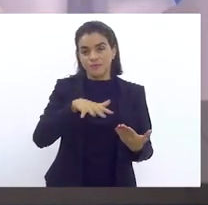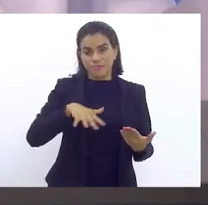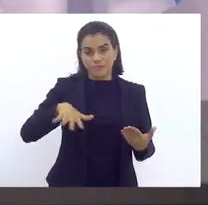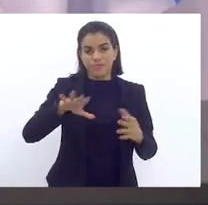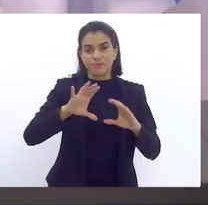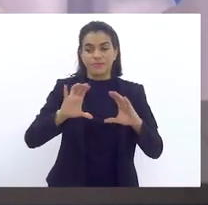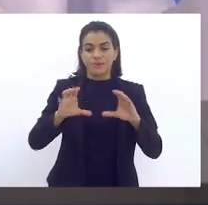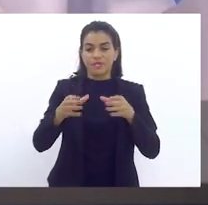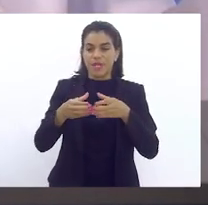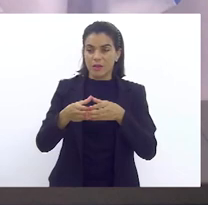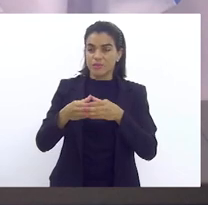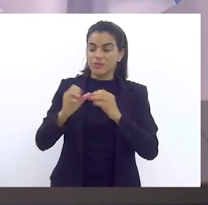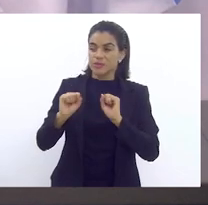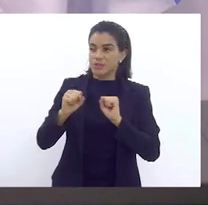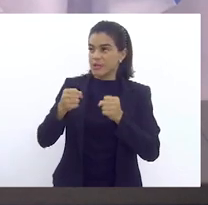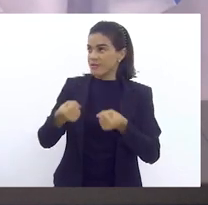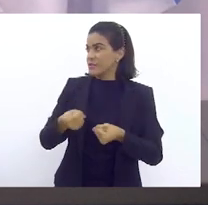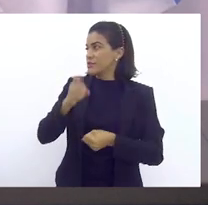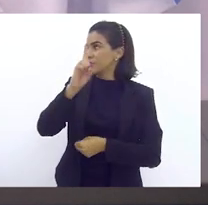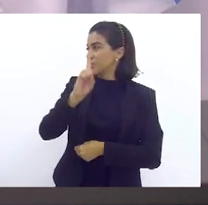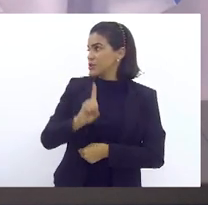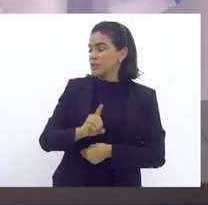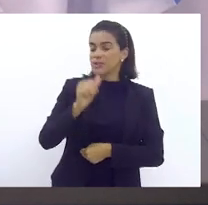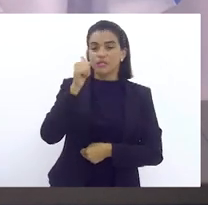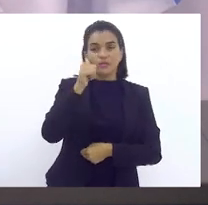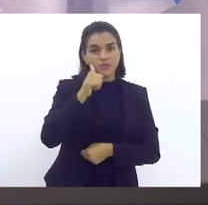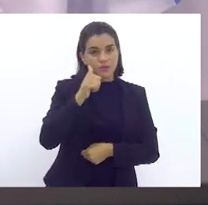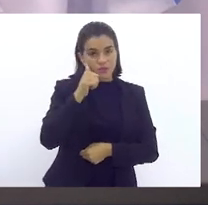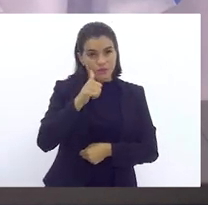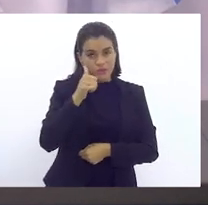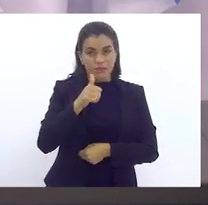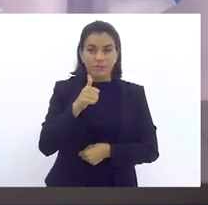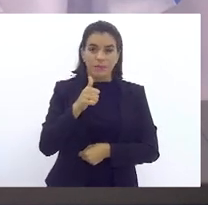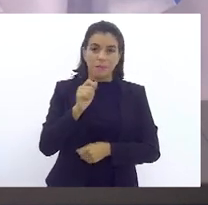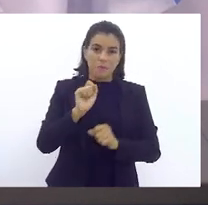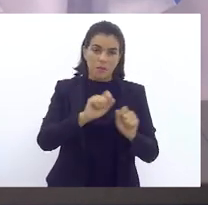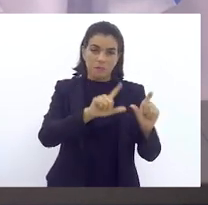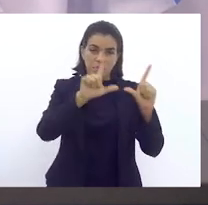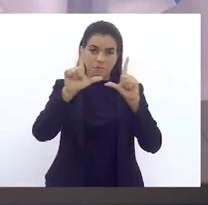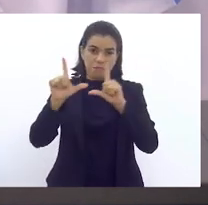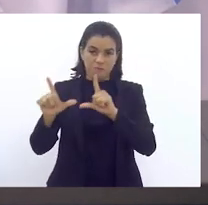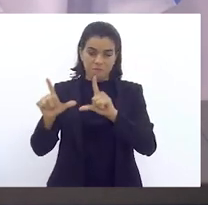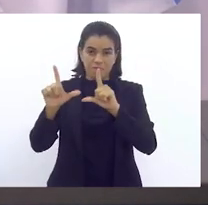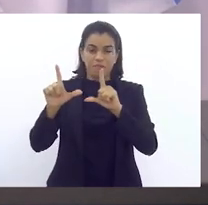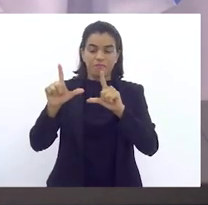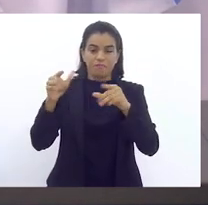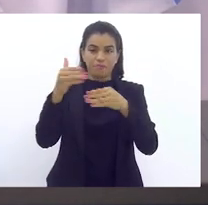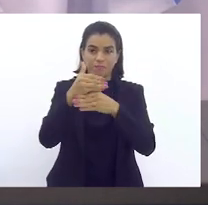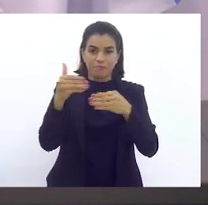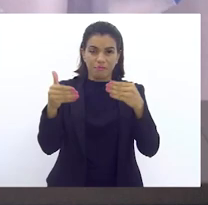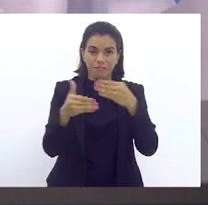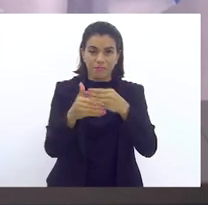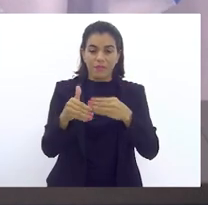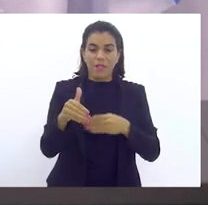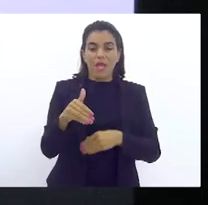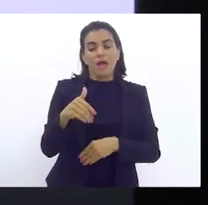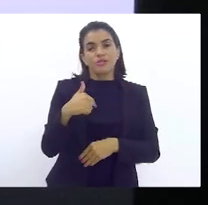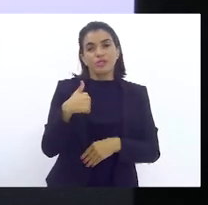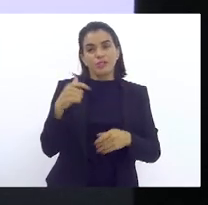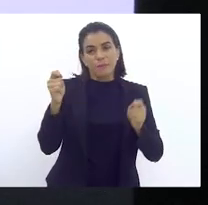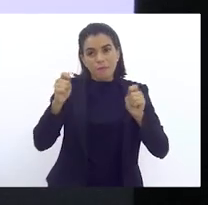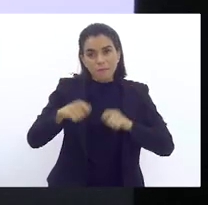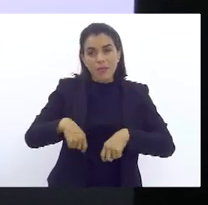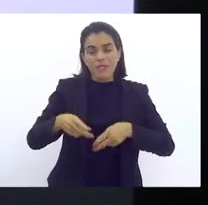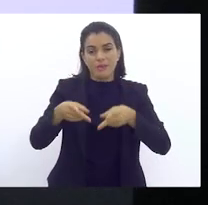comissão de defesa dos direitos da mulher e pode passar o próximo slide por favor eh a gente pode notar que 10